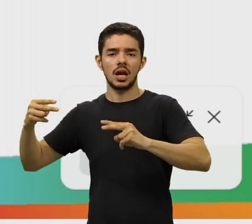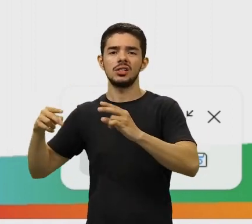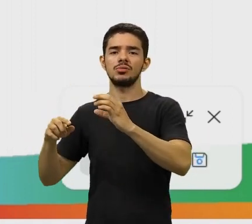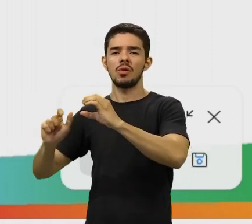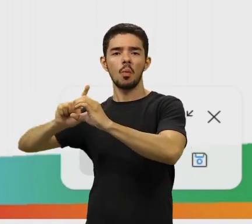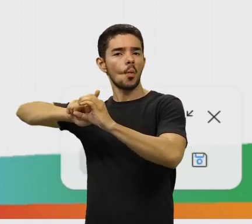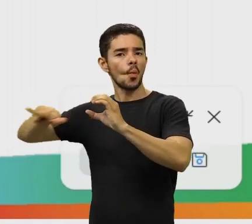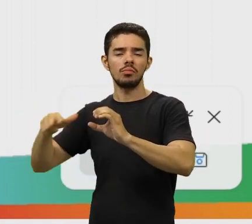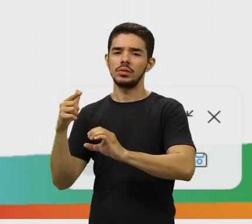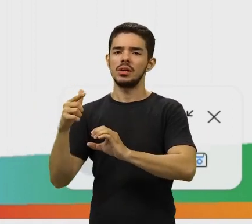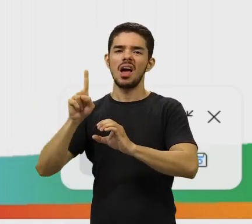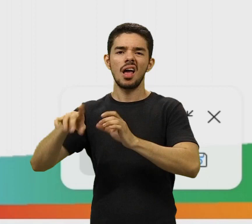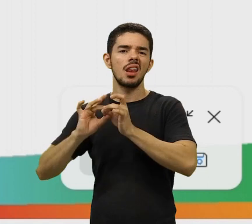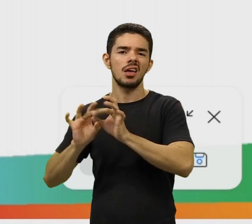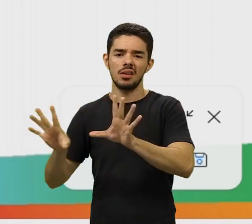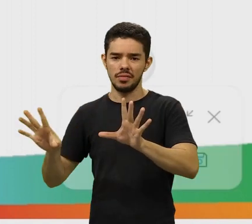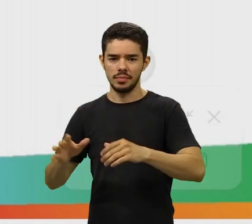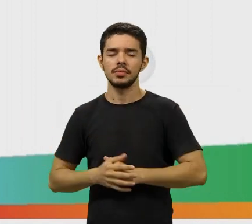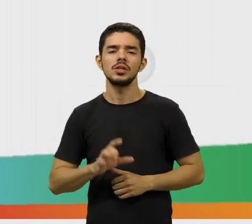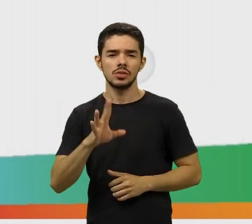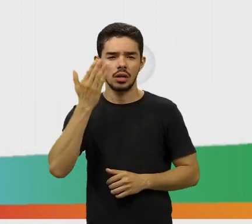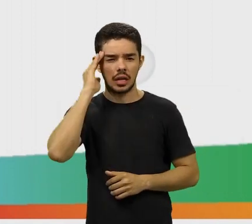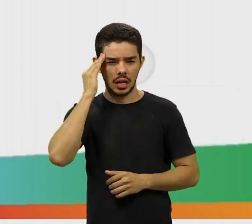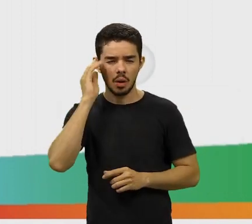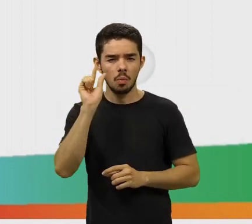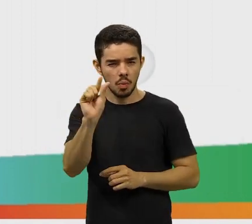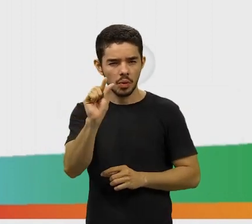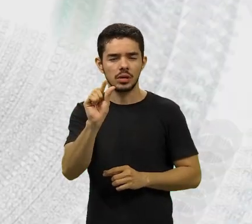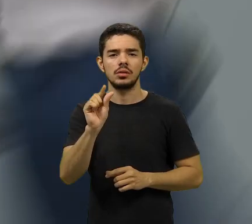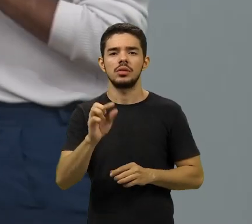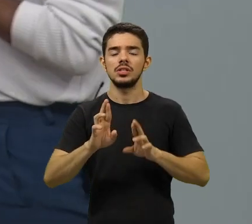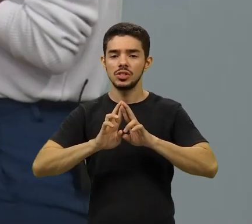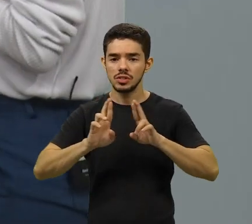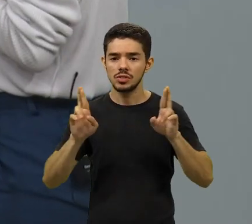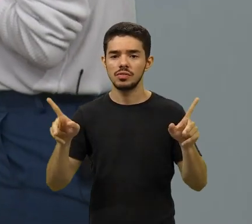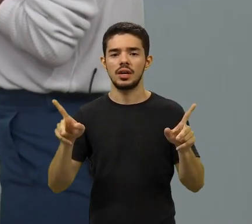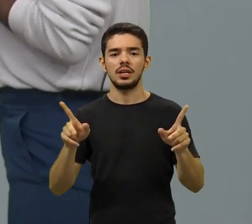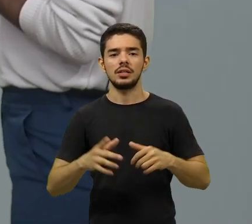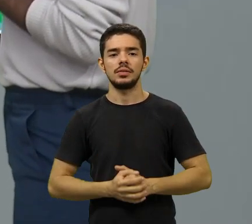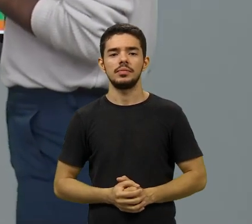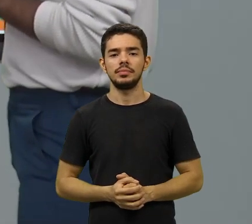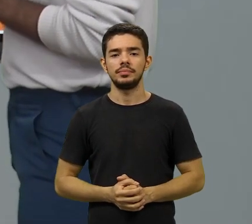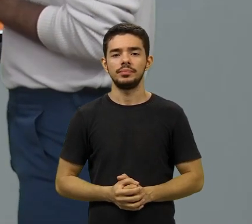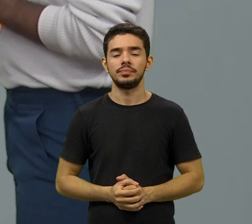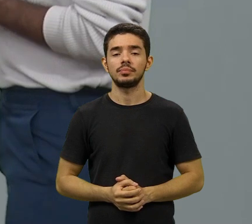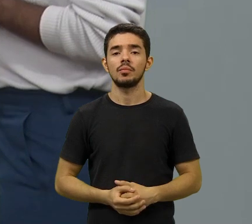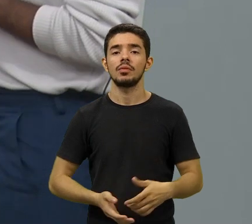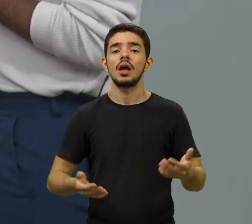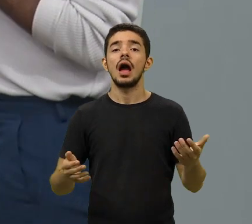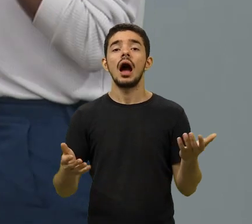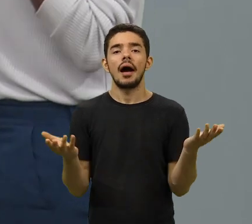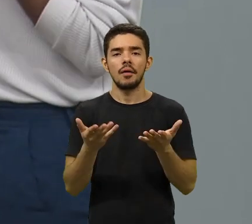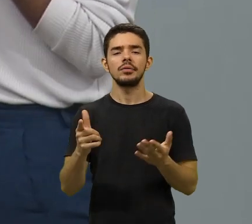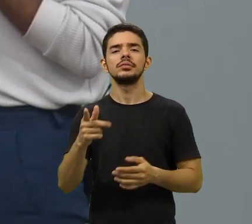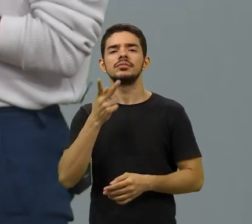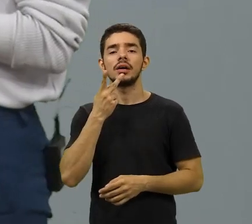disperso no citoplasma. Então, era só para a gente poder entender um pouquinho dessa diferença celular. Nós